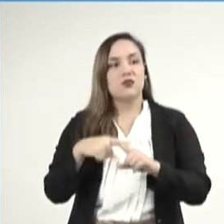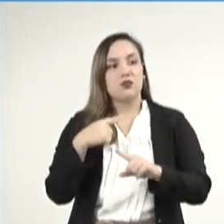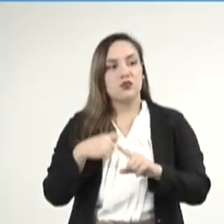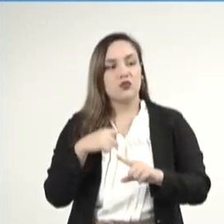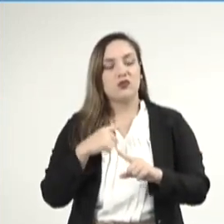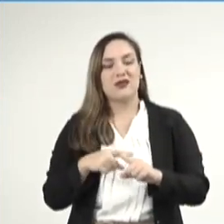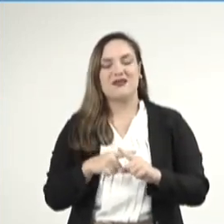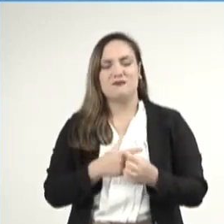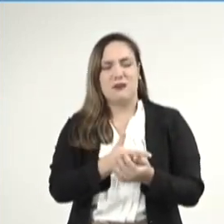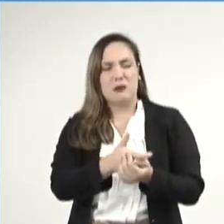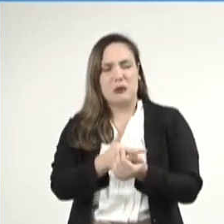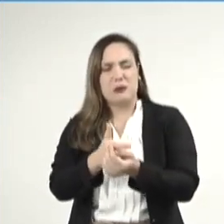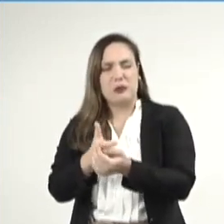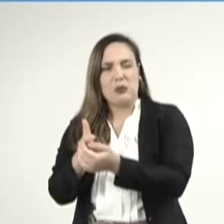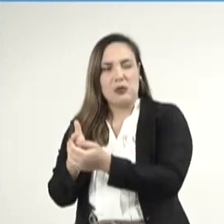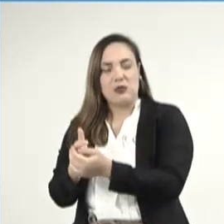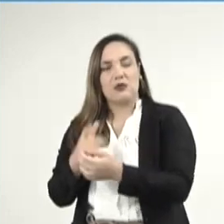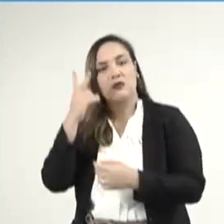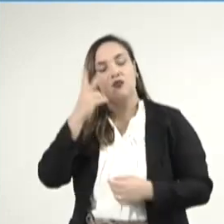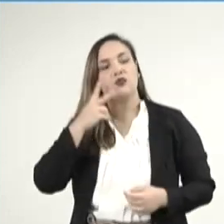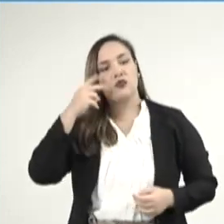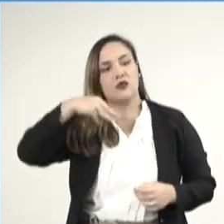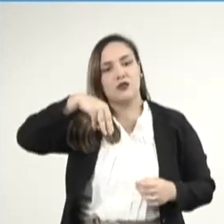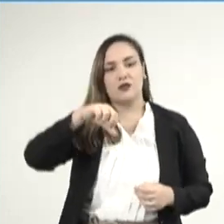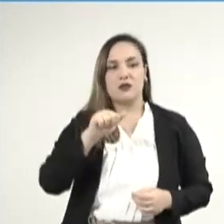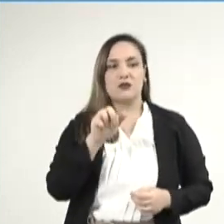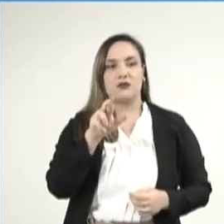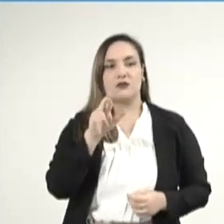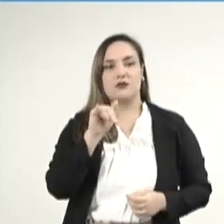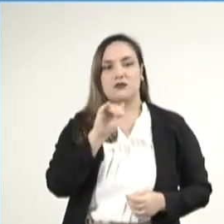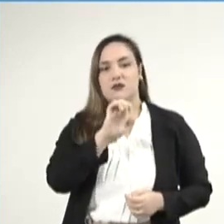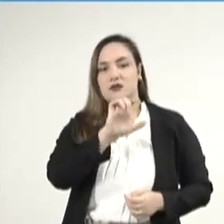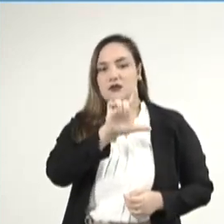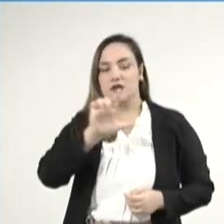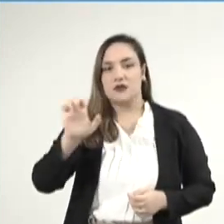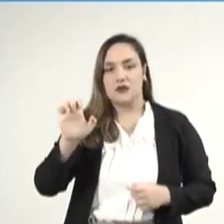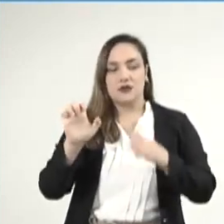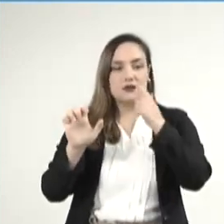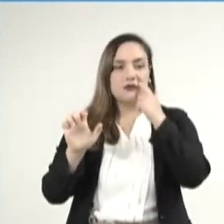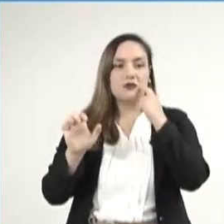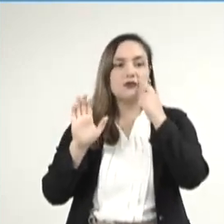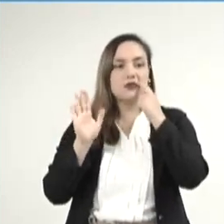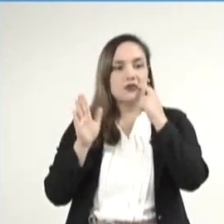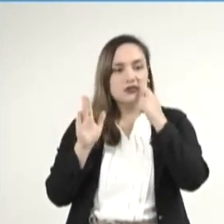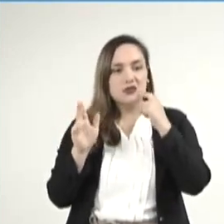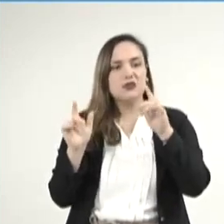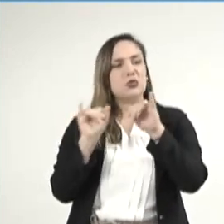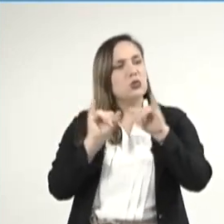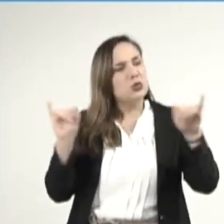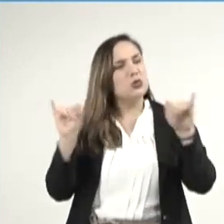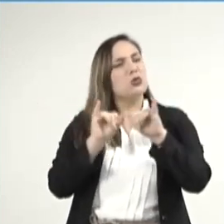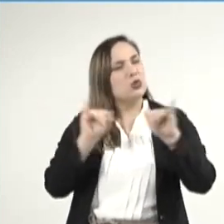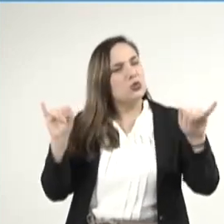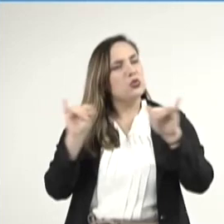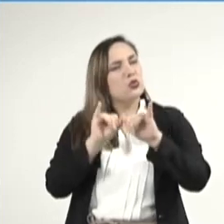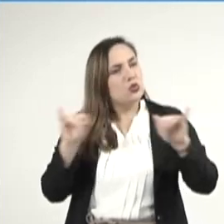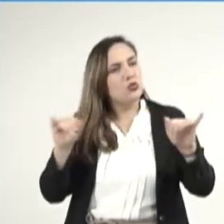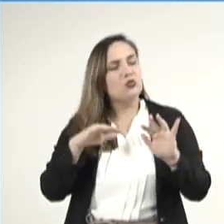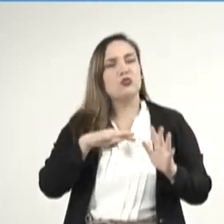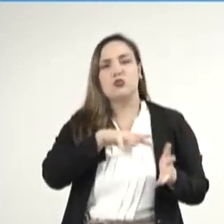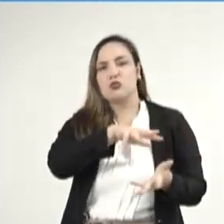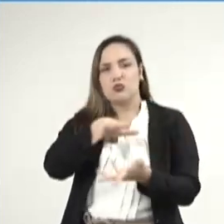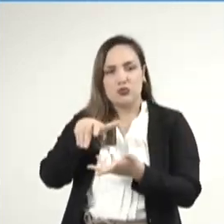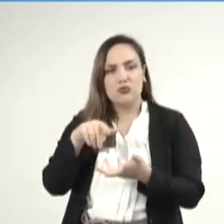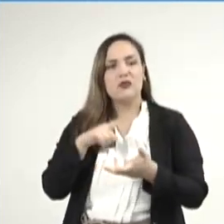morte, o assassinato da vereadora Marielle Franco, ela repercutiu no mundo inteiro. E nós